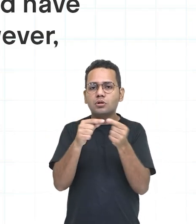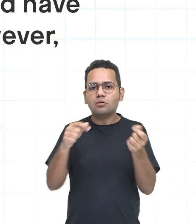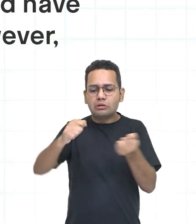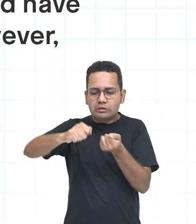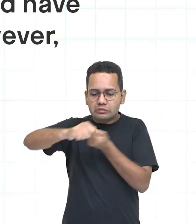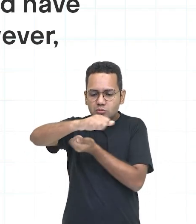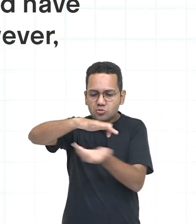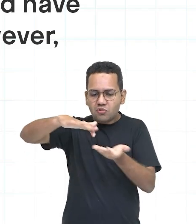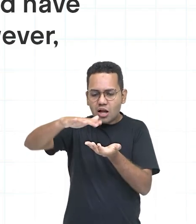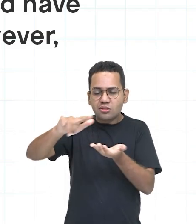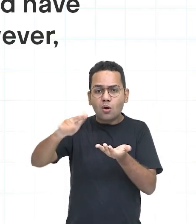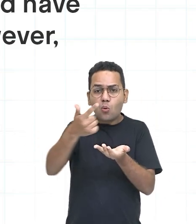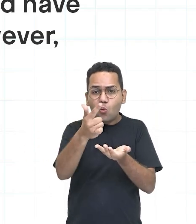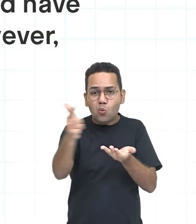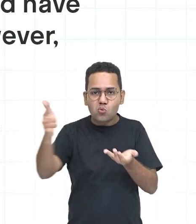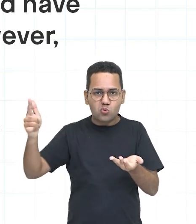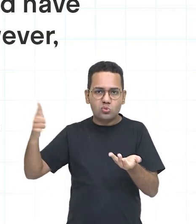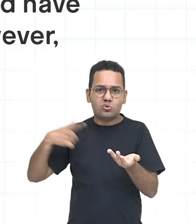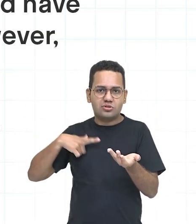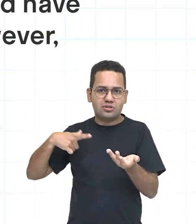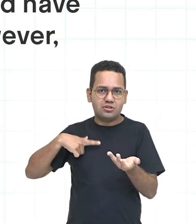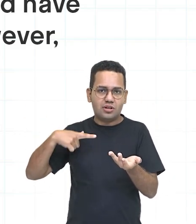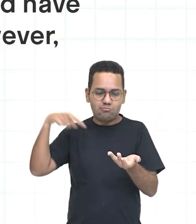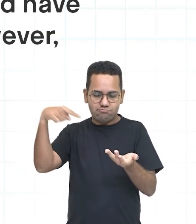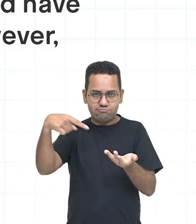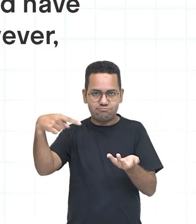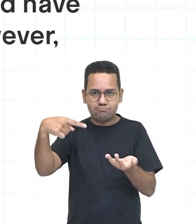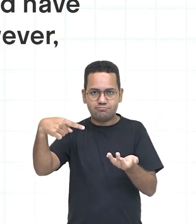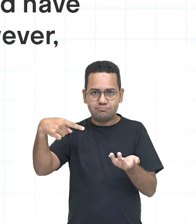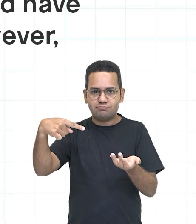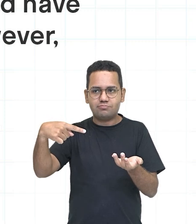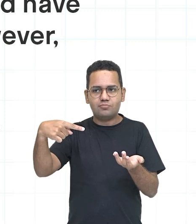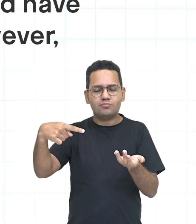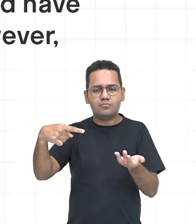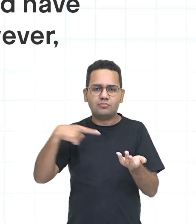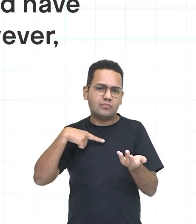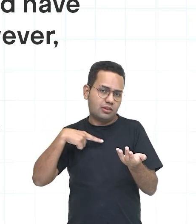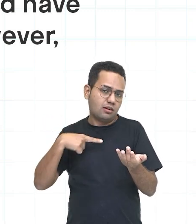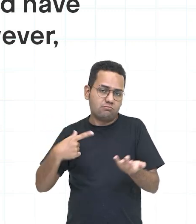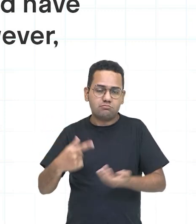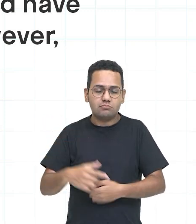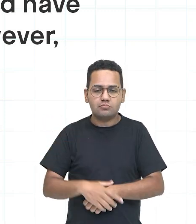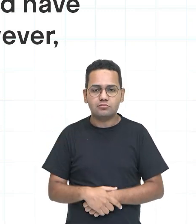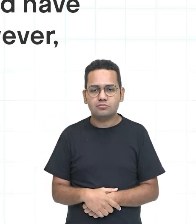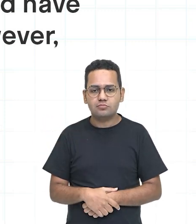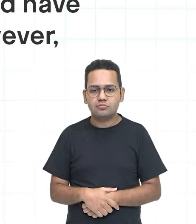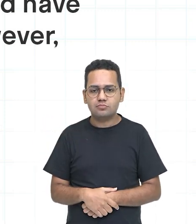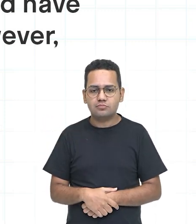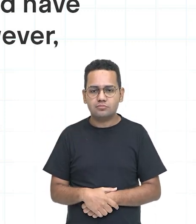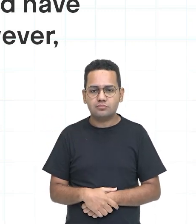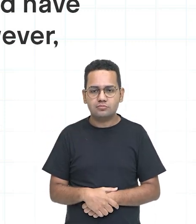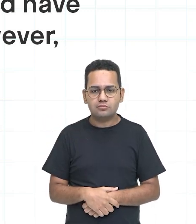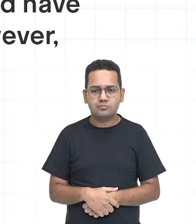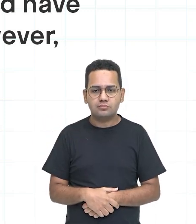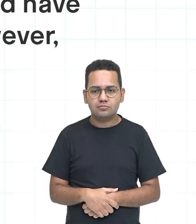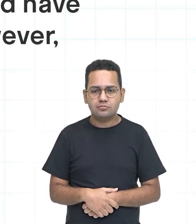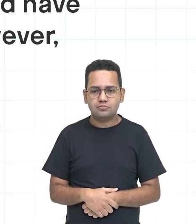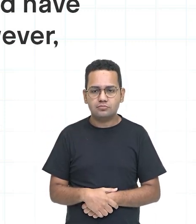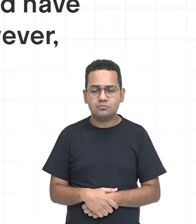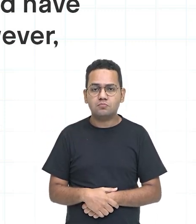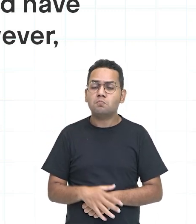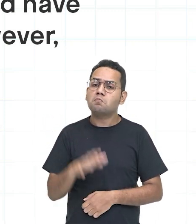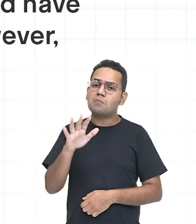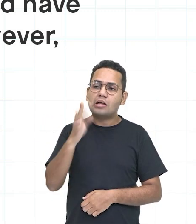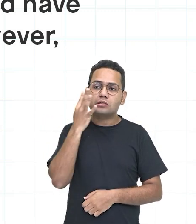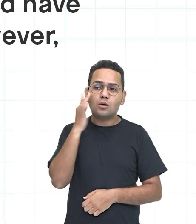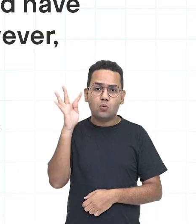do multiverso, vários universos que existem, né? Nós estamos vivendo em um deles, né? Mas há uma teoria